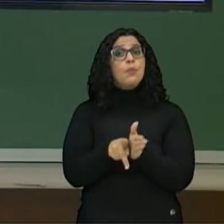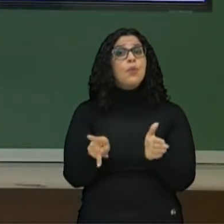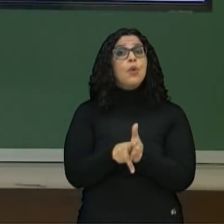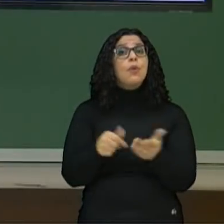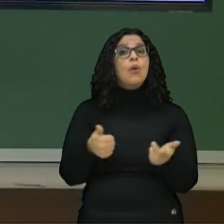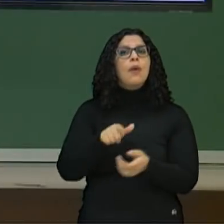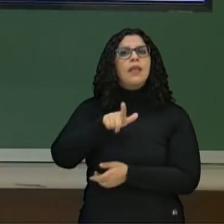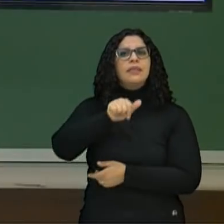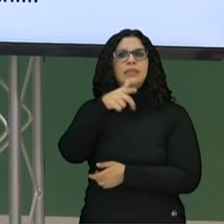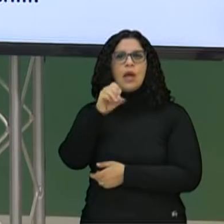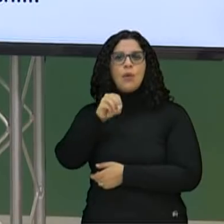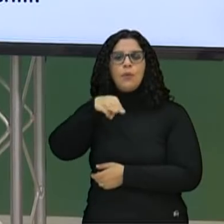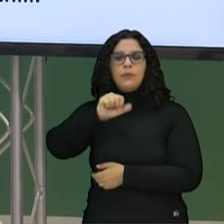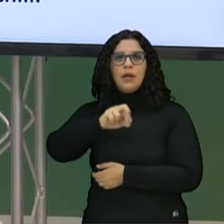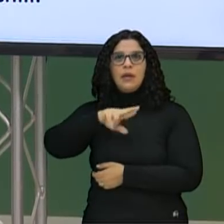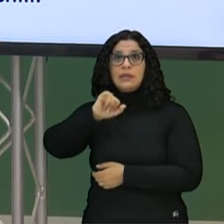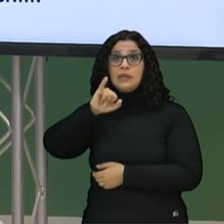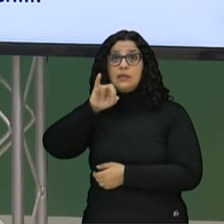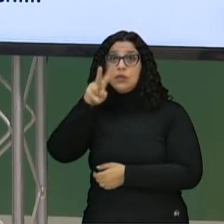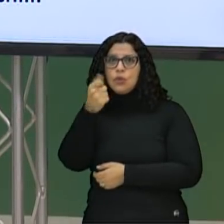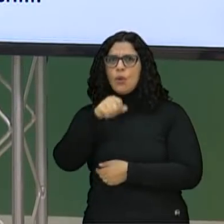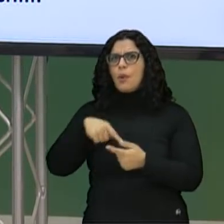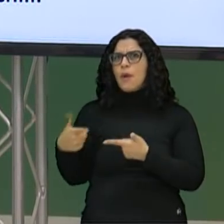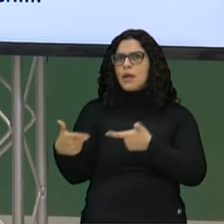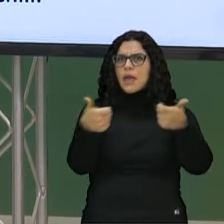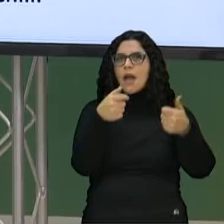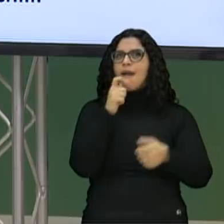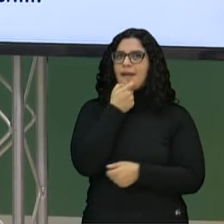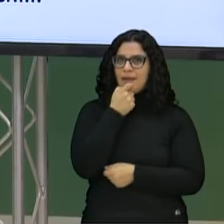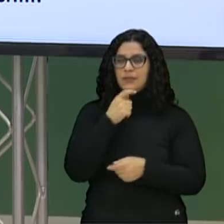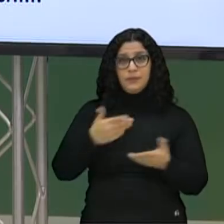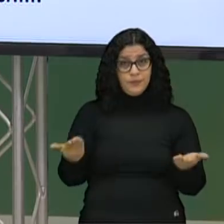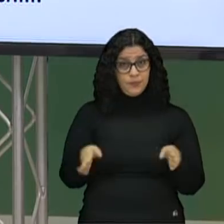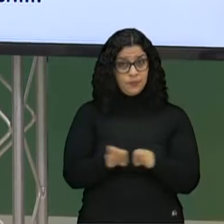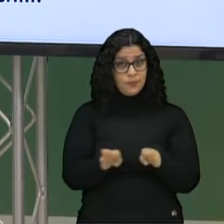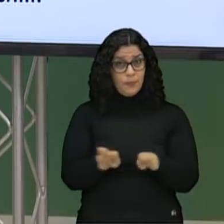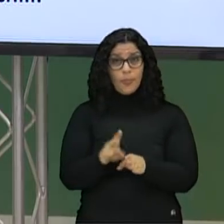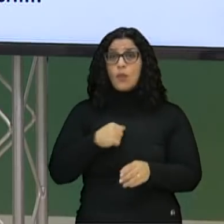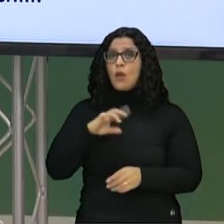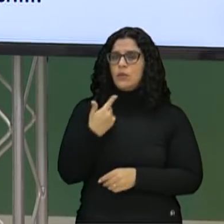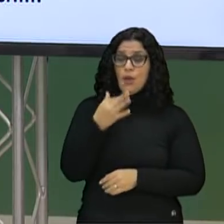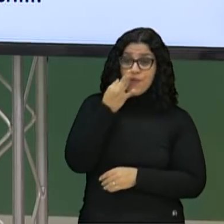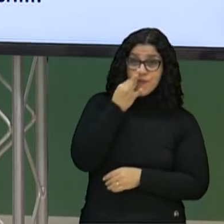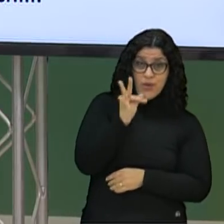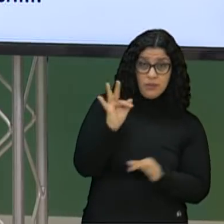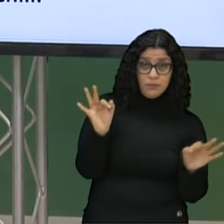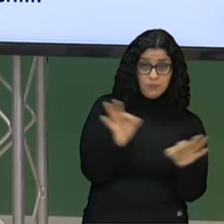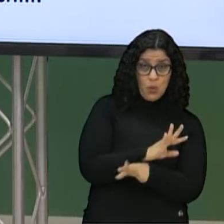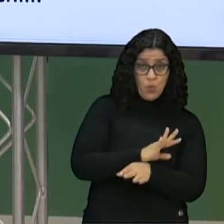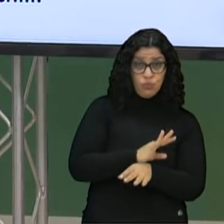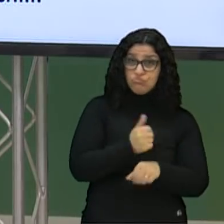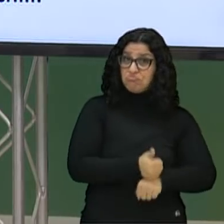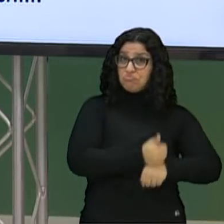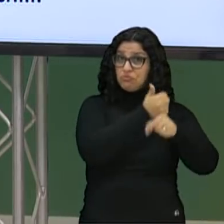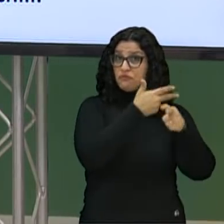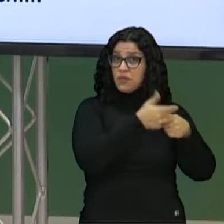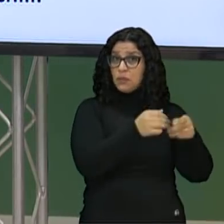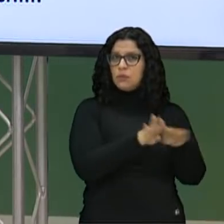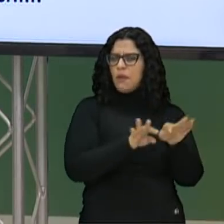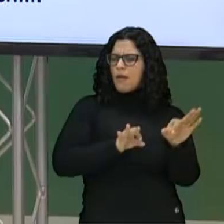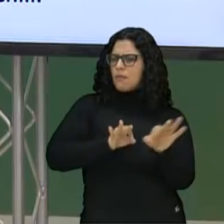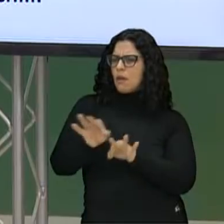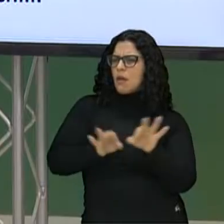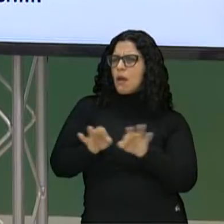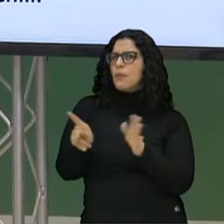Operação Leão Marinho, ou a Batalha da Inglaterra. Depois da França, a Alemanha montou uma